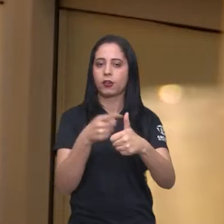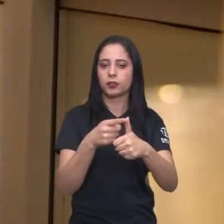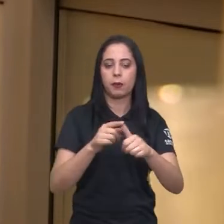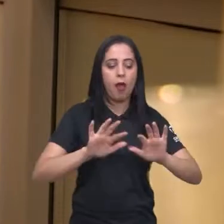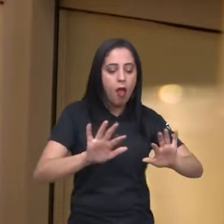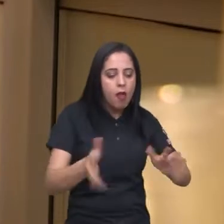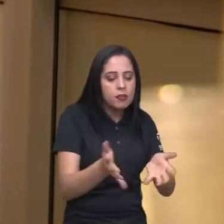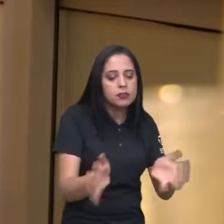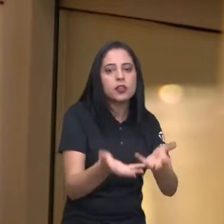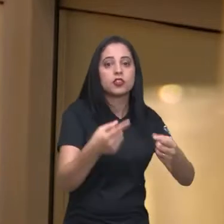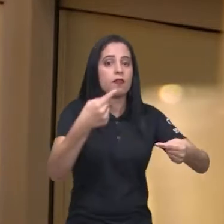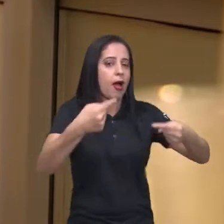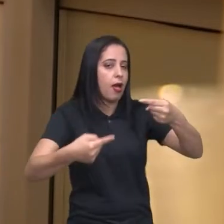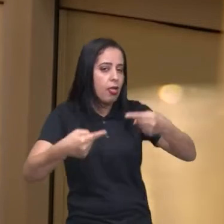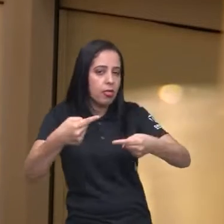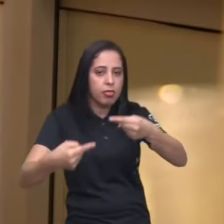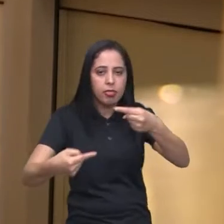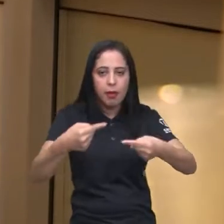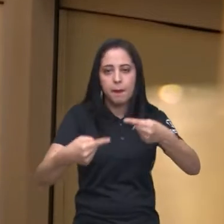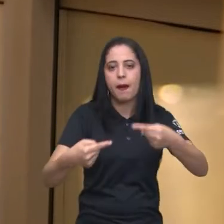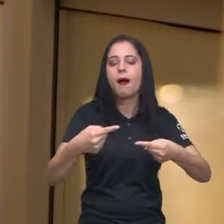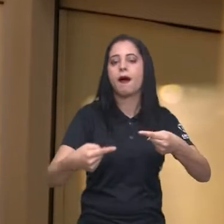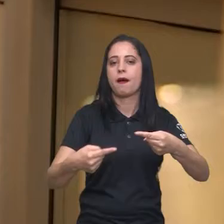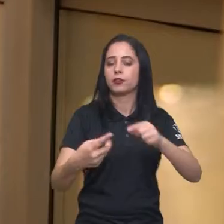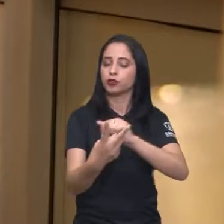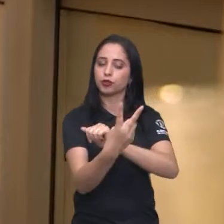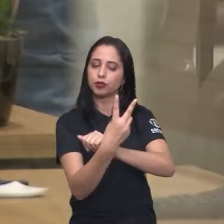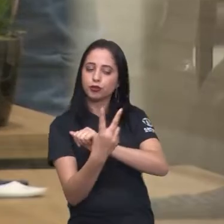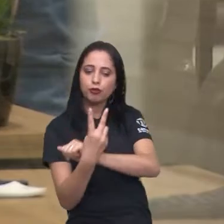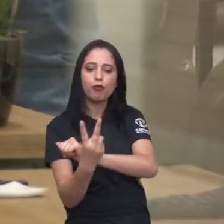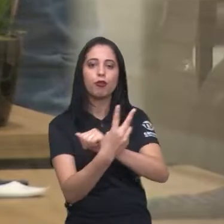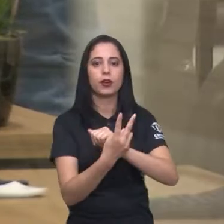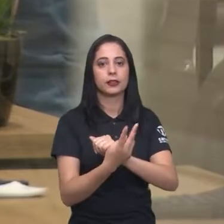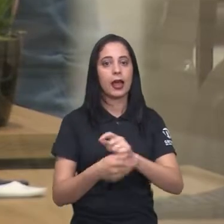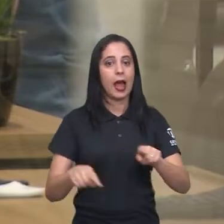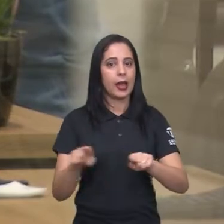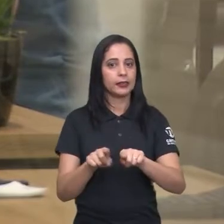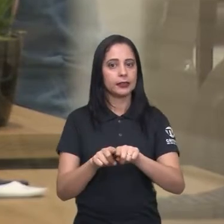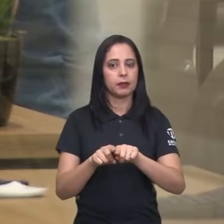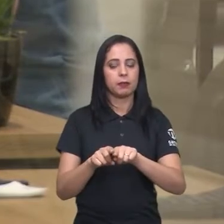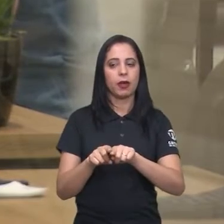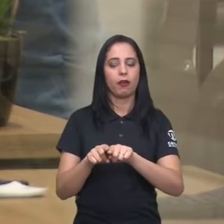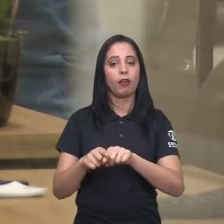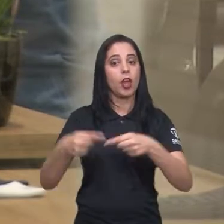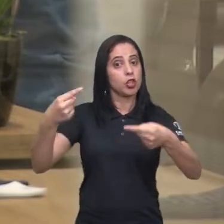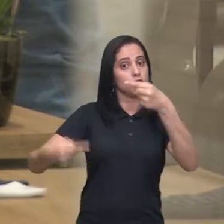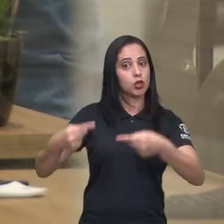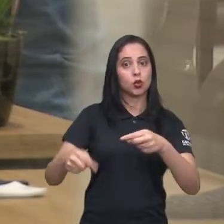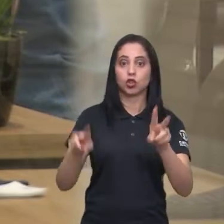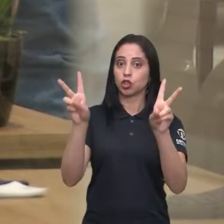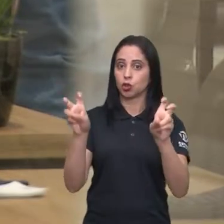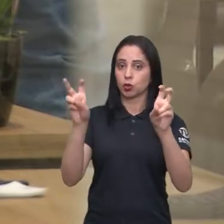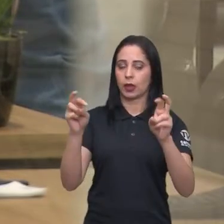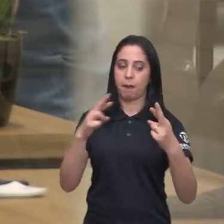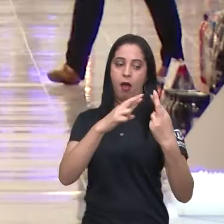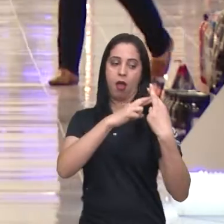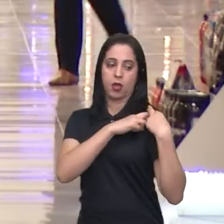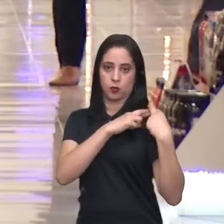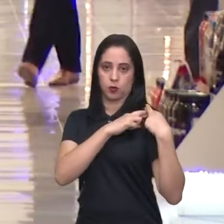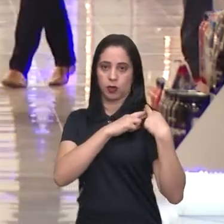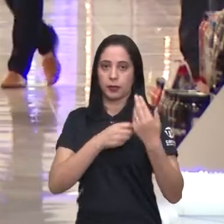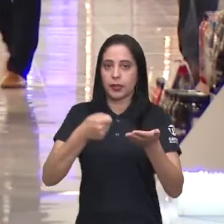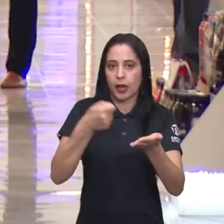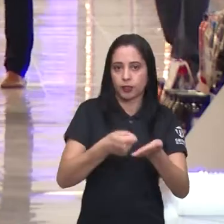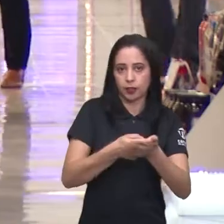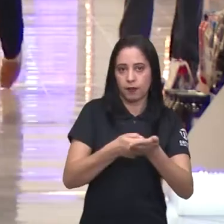trabalhador, incentivar o debate sobre os cuidados preventivos, além de discutir sobre as responsabilidades e deveres,